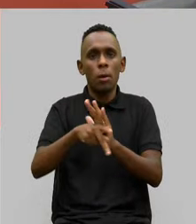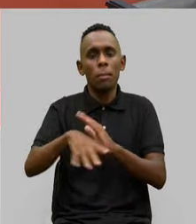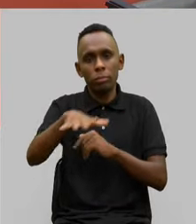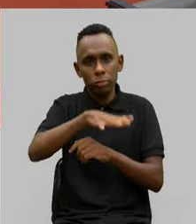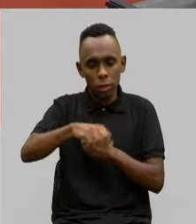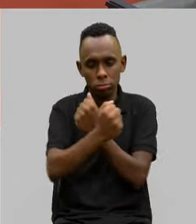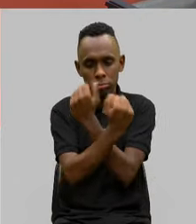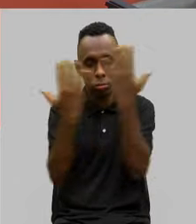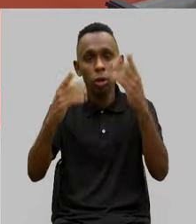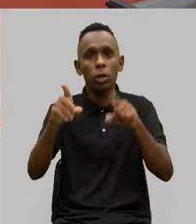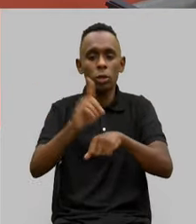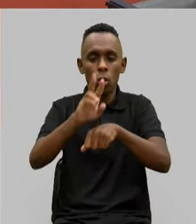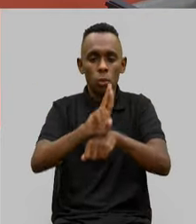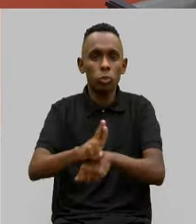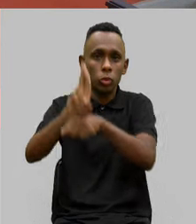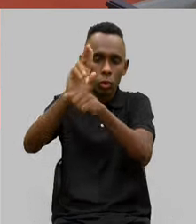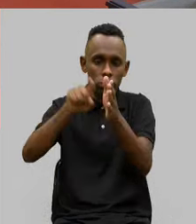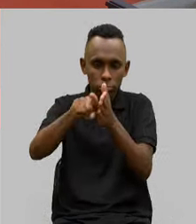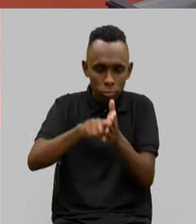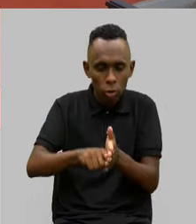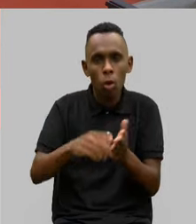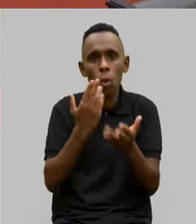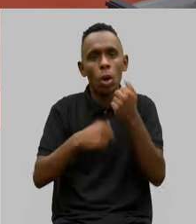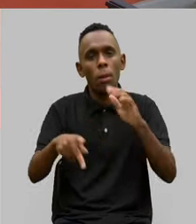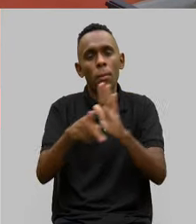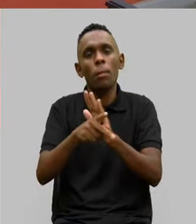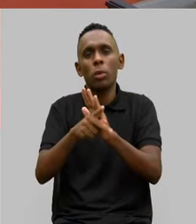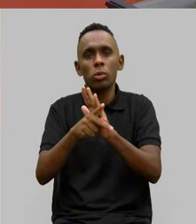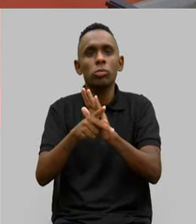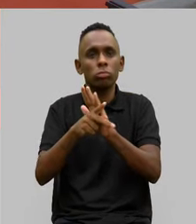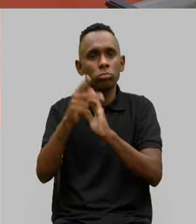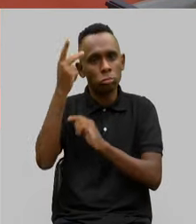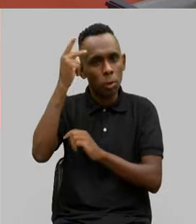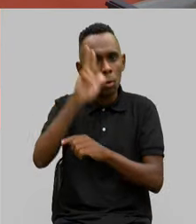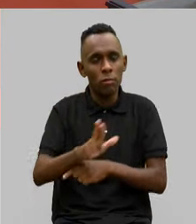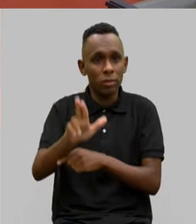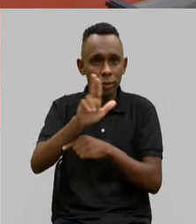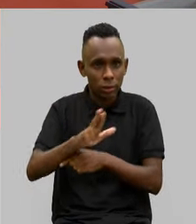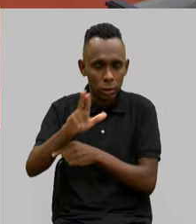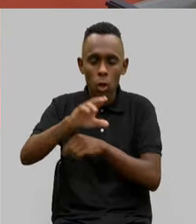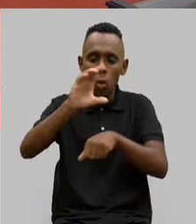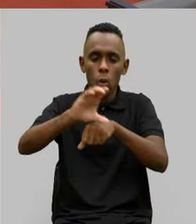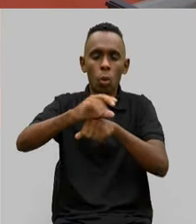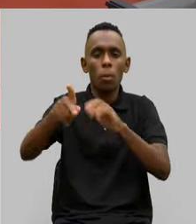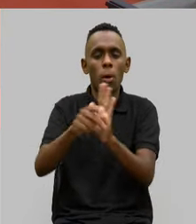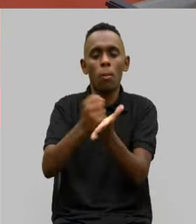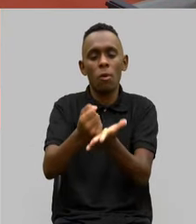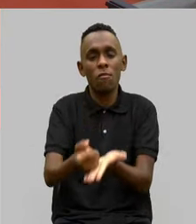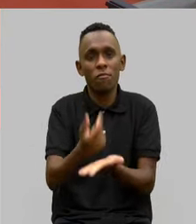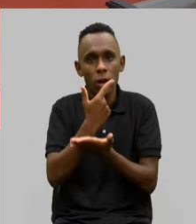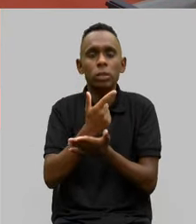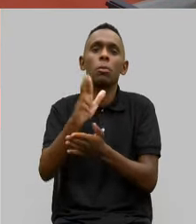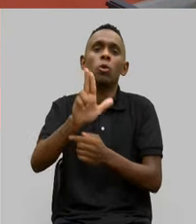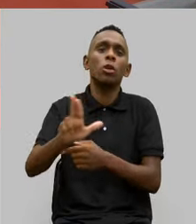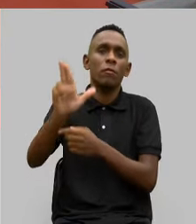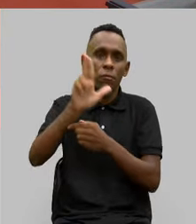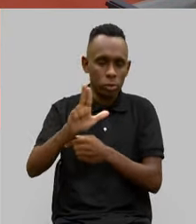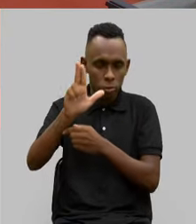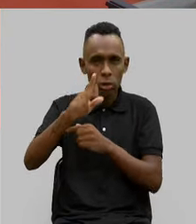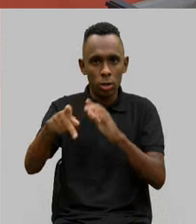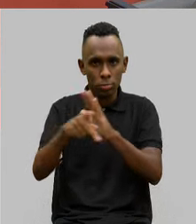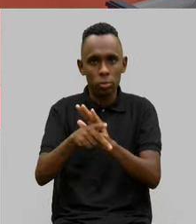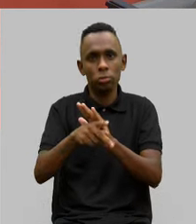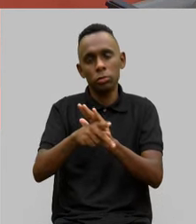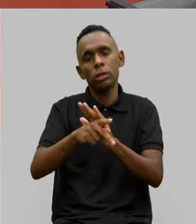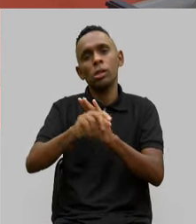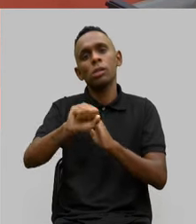e doutorado em ciências dos alimentos na USP Professor associado no curso de farmácia na Universidade Federal de São